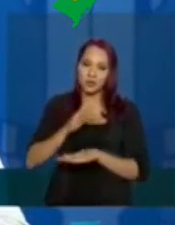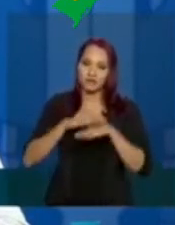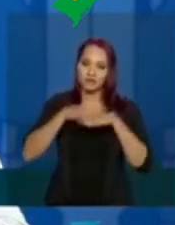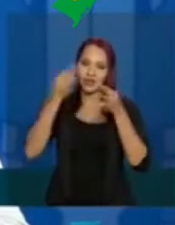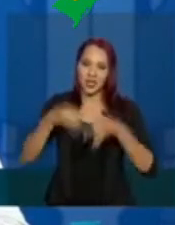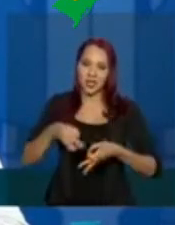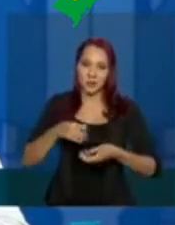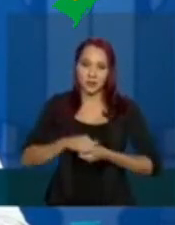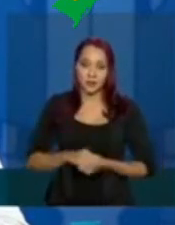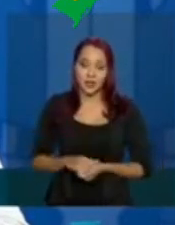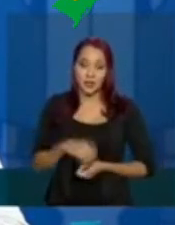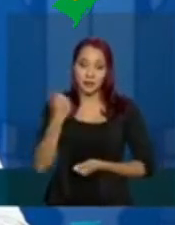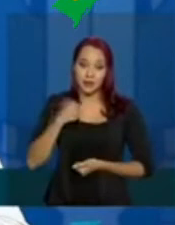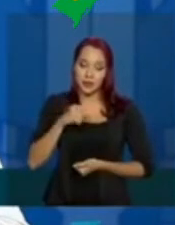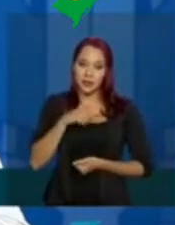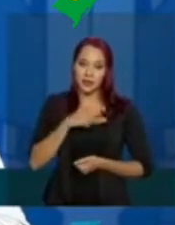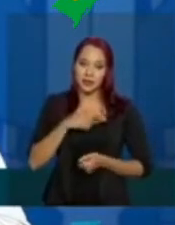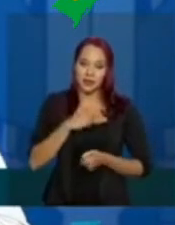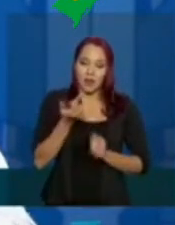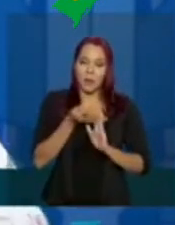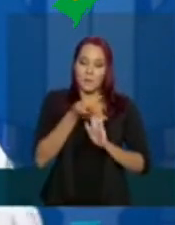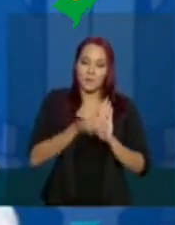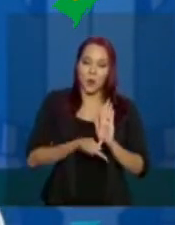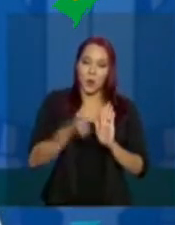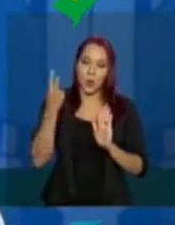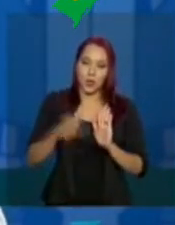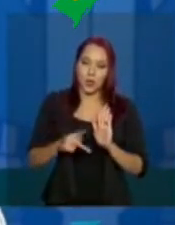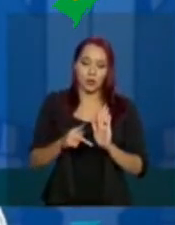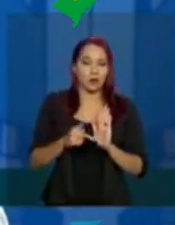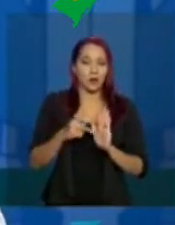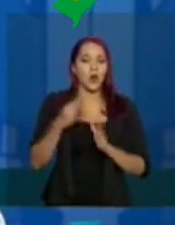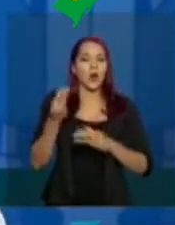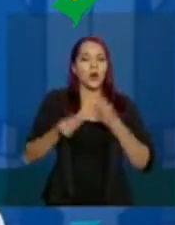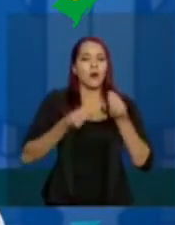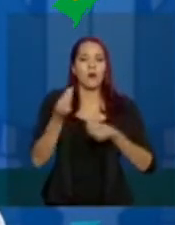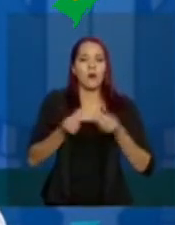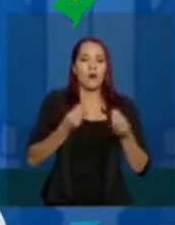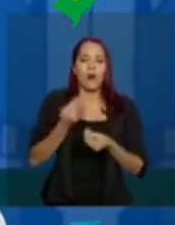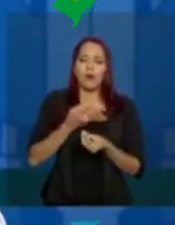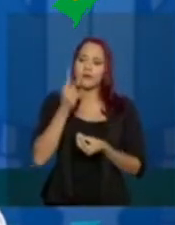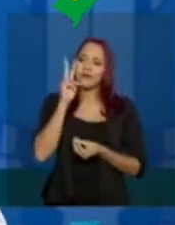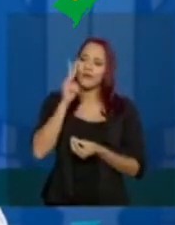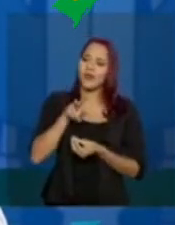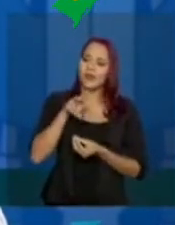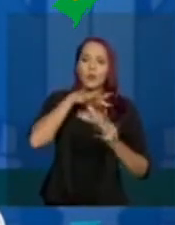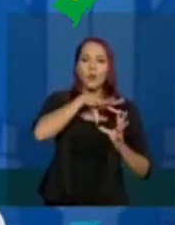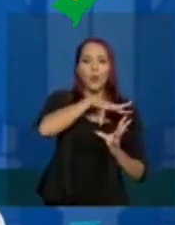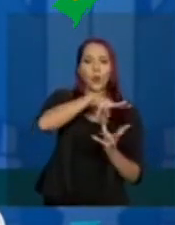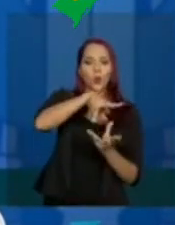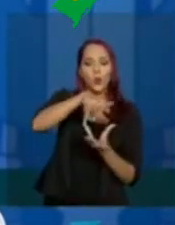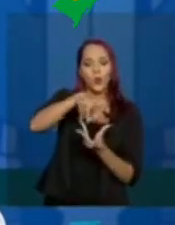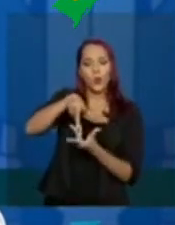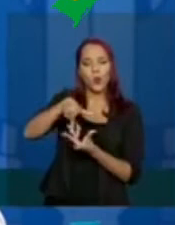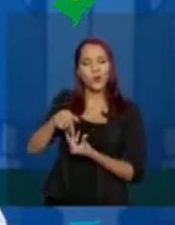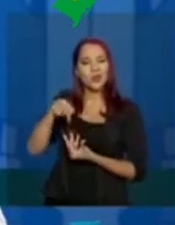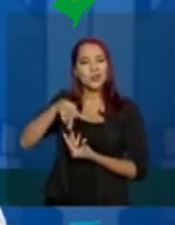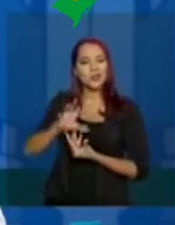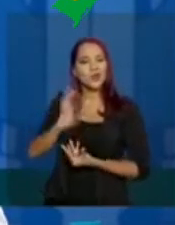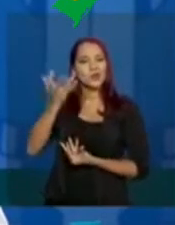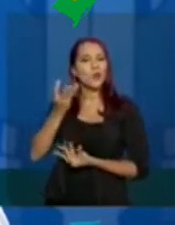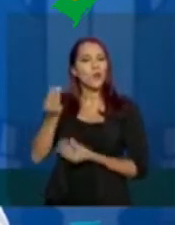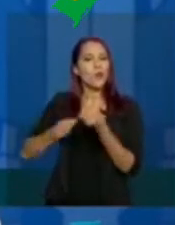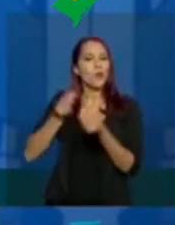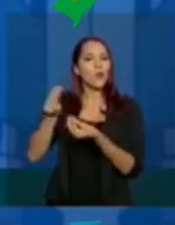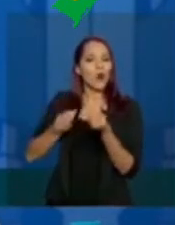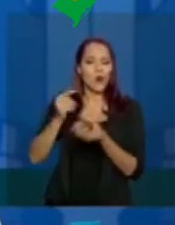gente precisa ter um posicionamento de como que nós estamos vivendo globalmente essa situação,